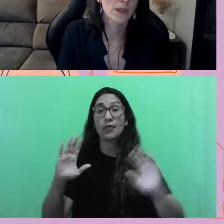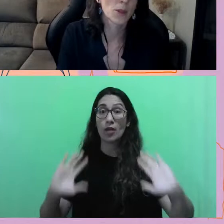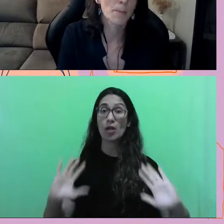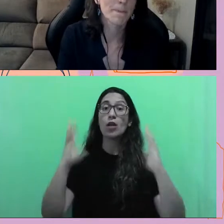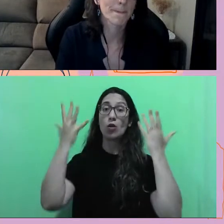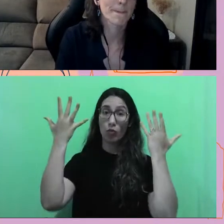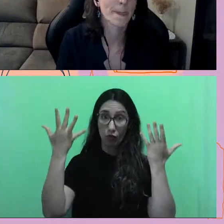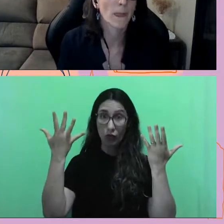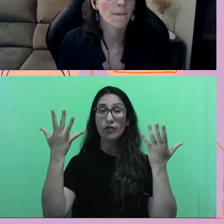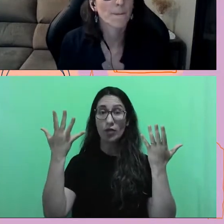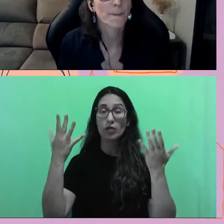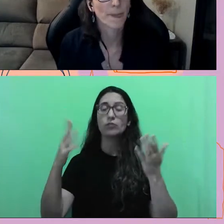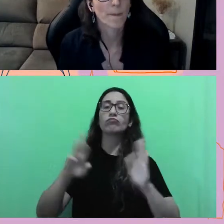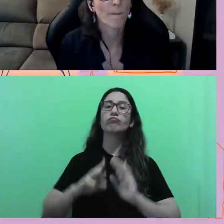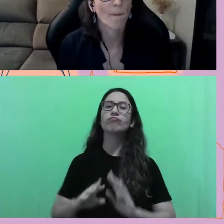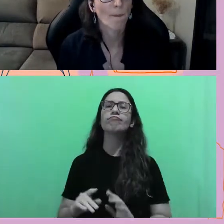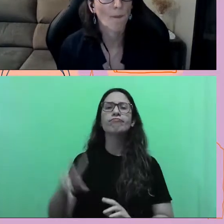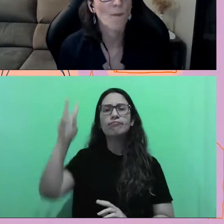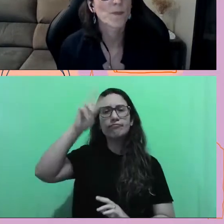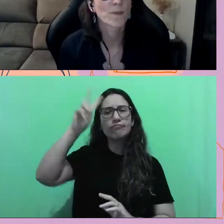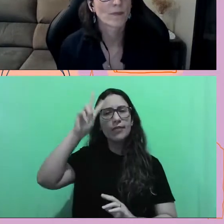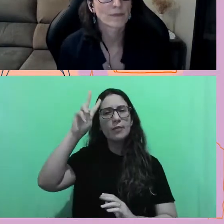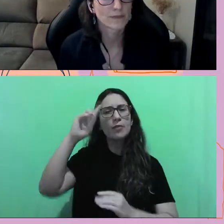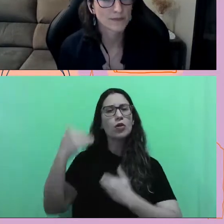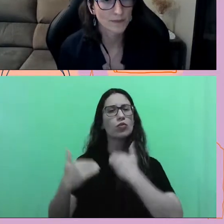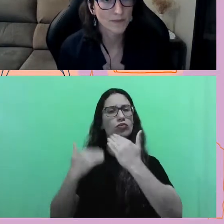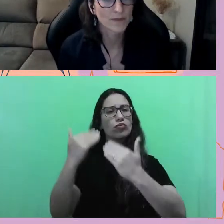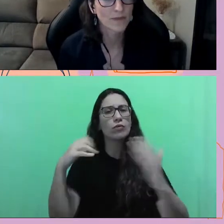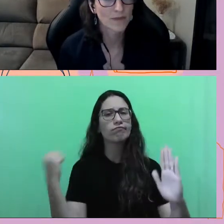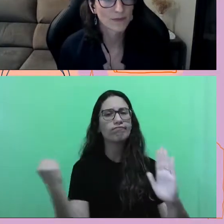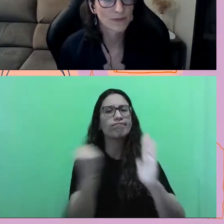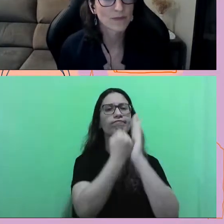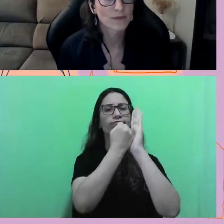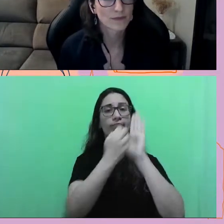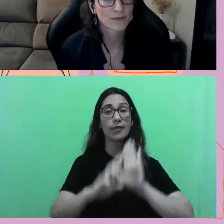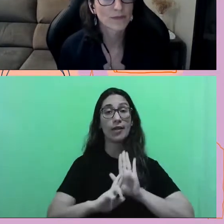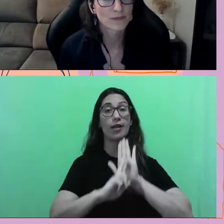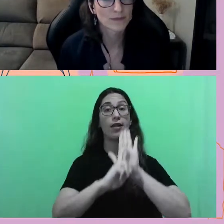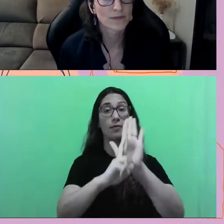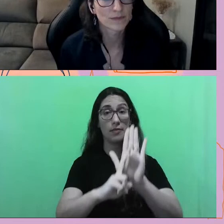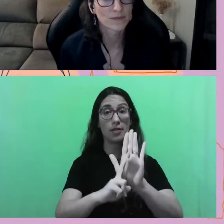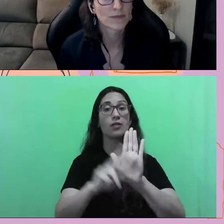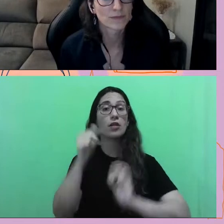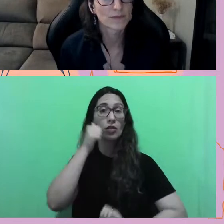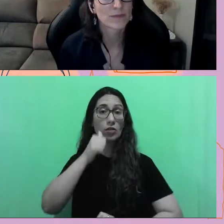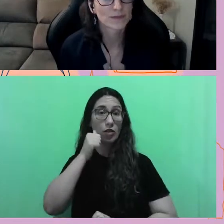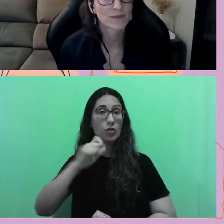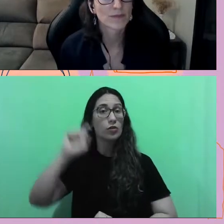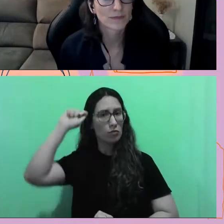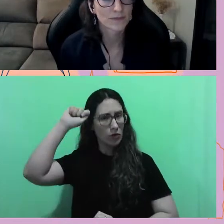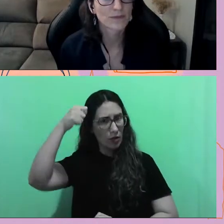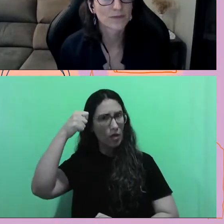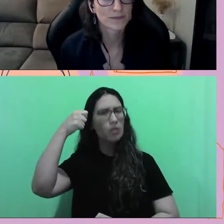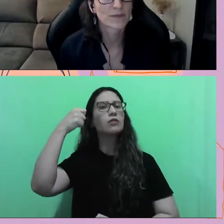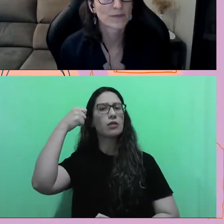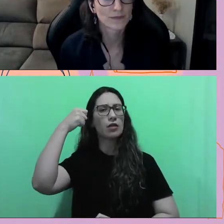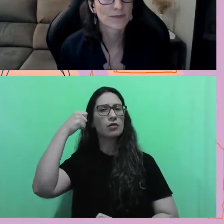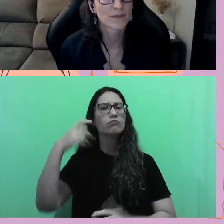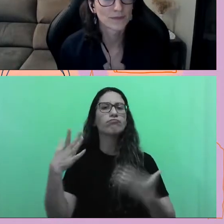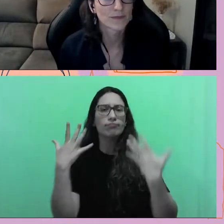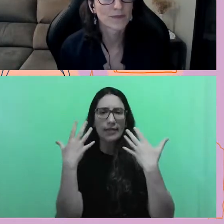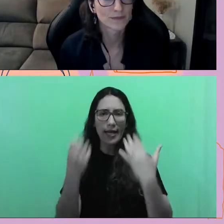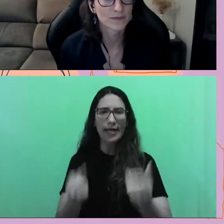exatamente para isso, para celebrar os nossos corpos e para estar em lugares em que a gente esteja com naturalidade sem se